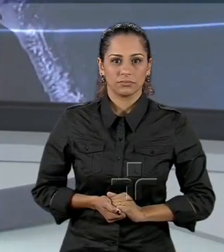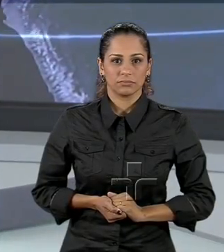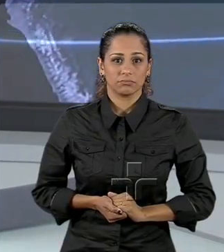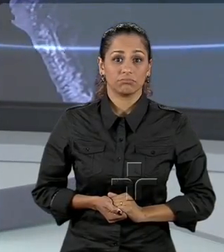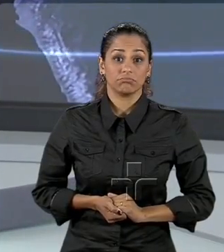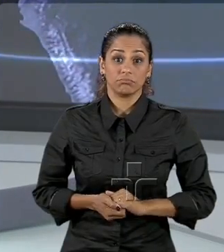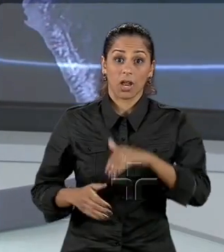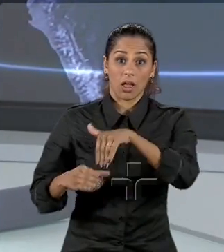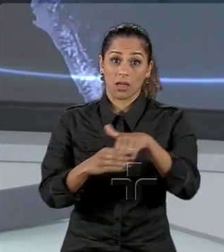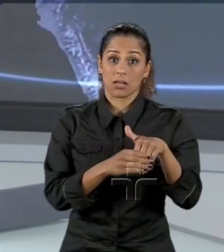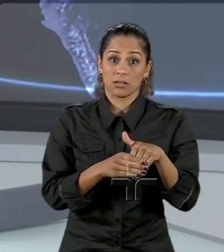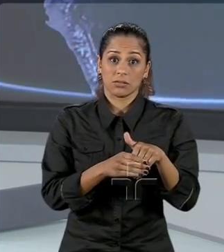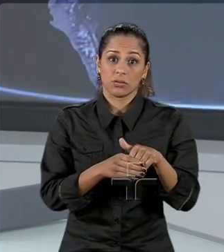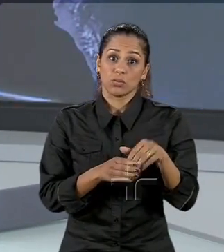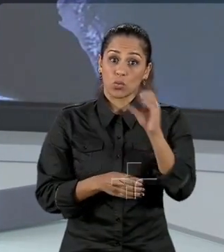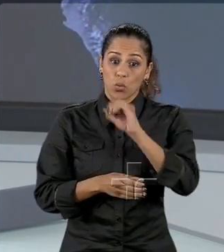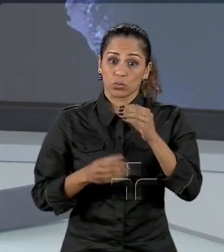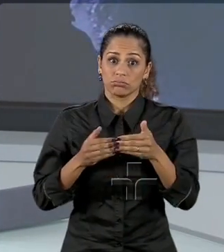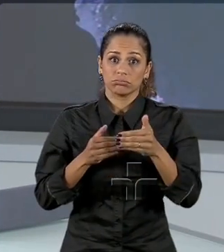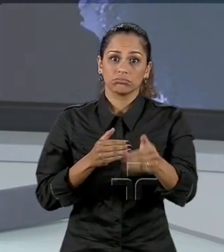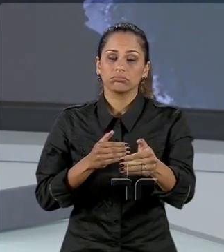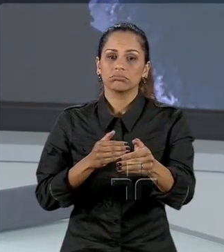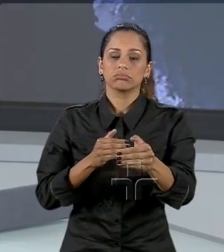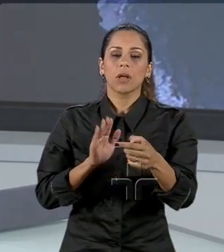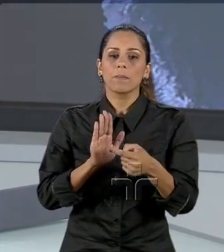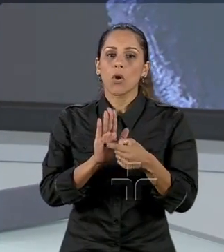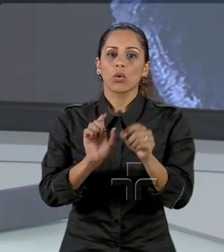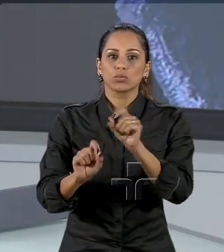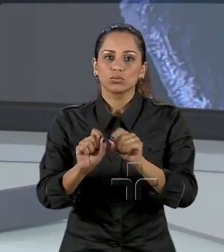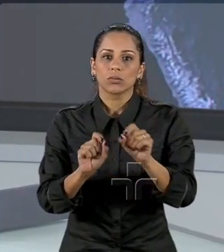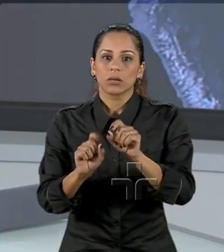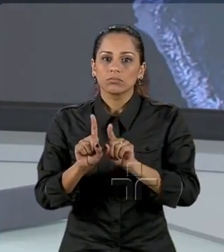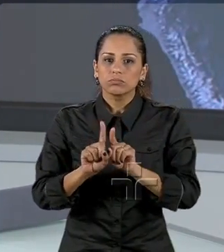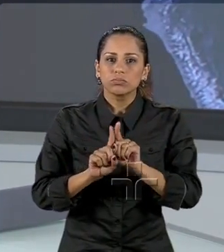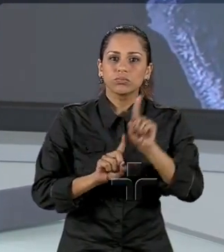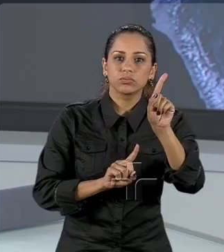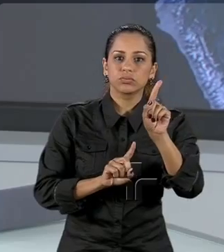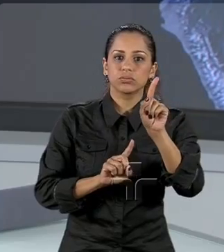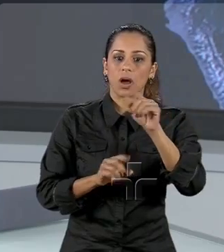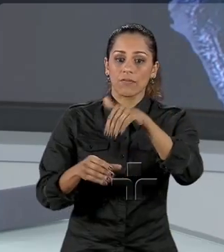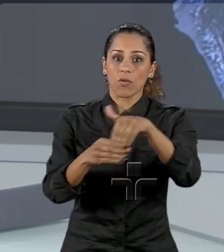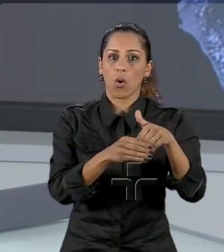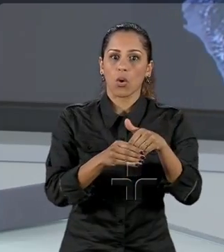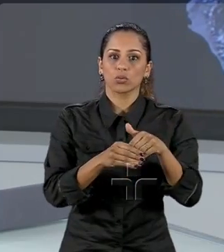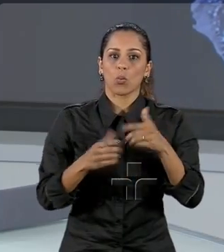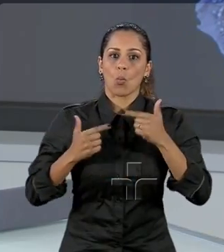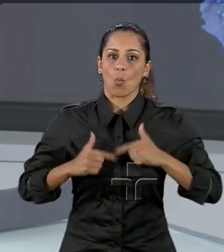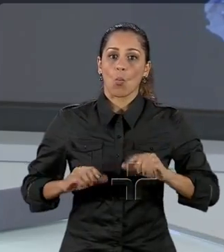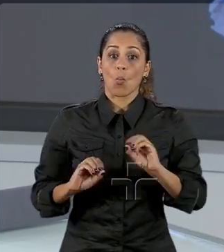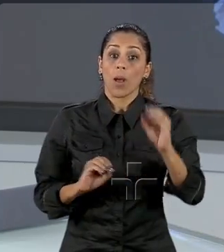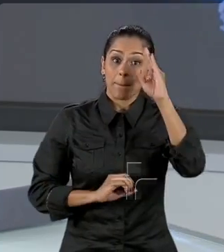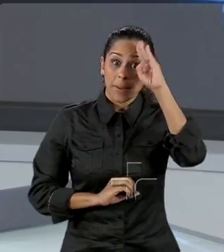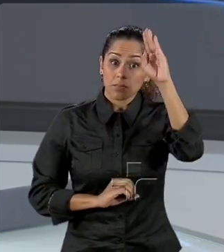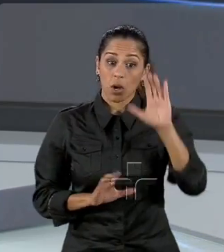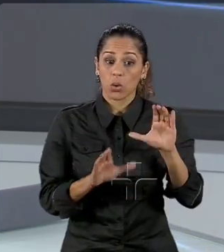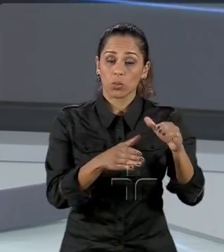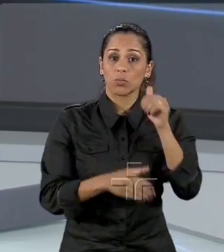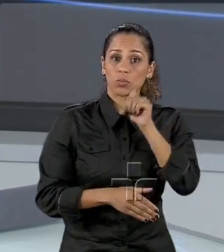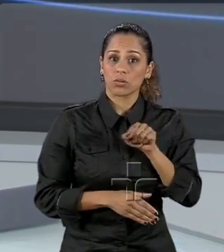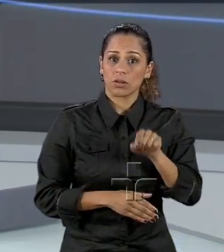As eleições de outubro podem ser marcadas por um alto índice de votos nulos, principalmente entre as mulheres, que